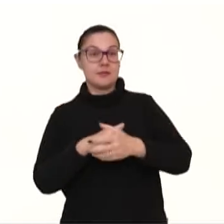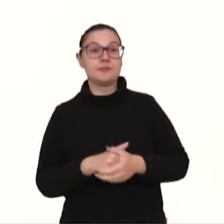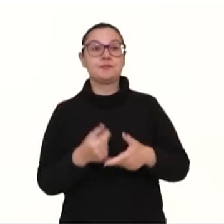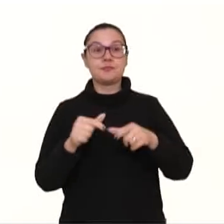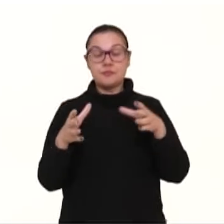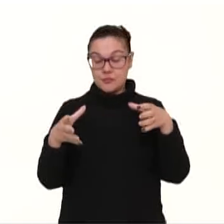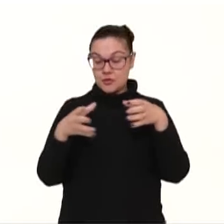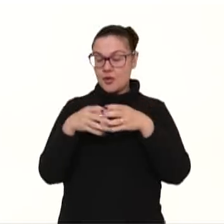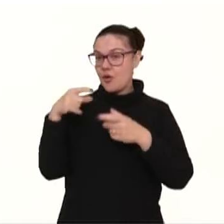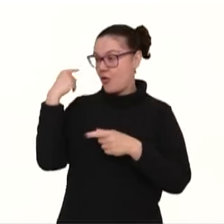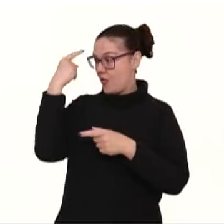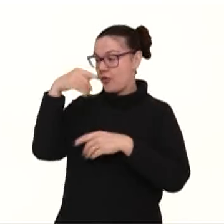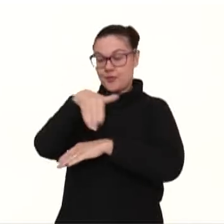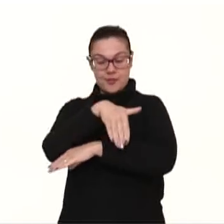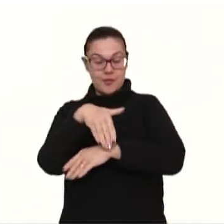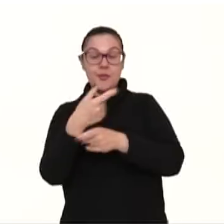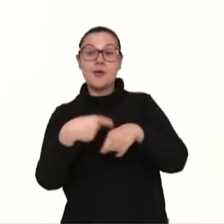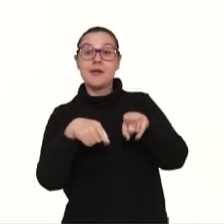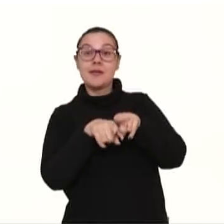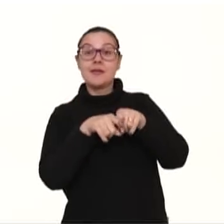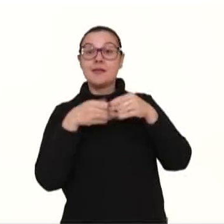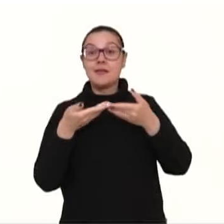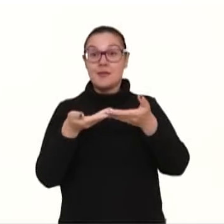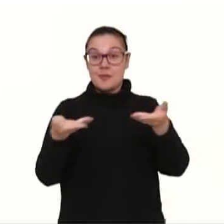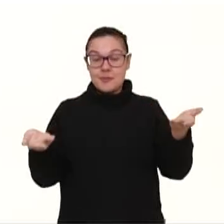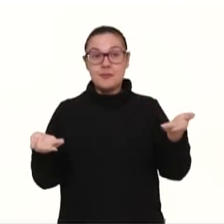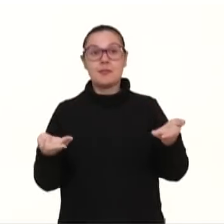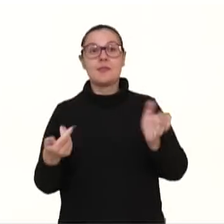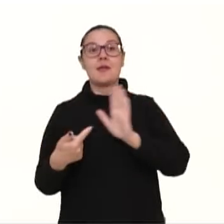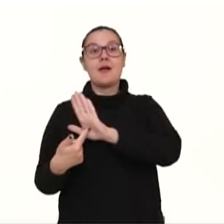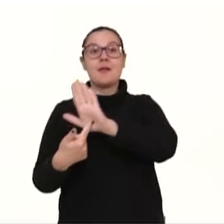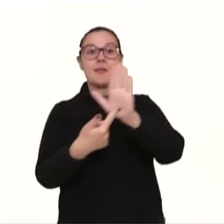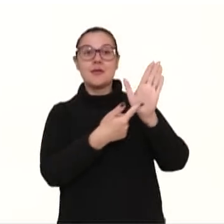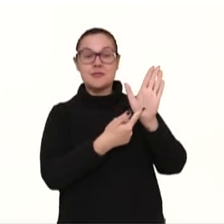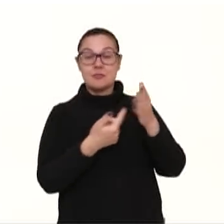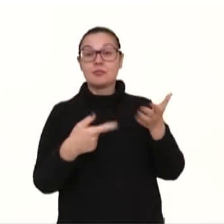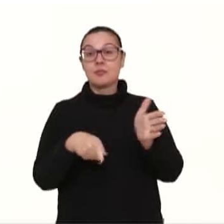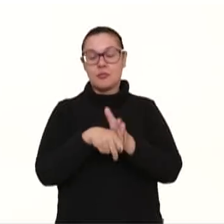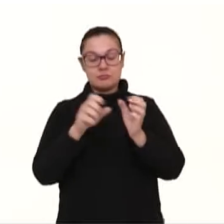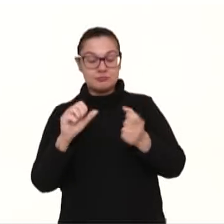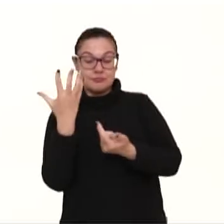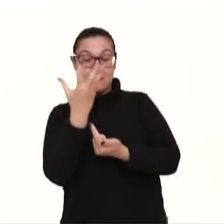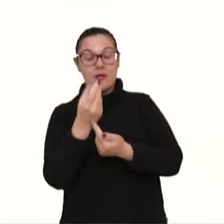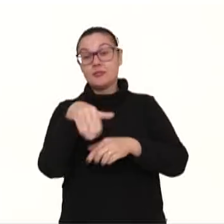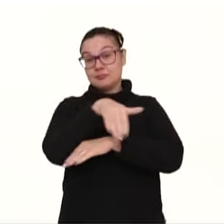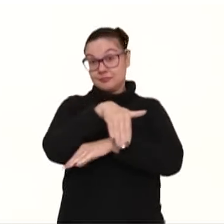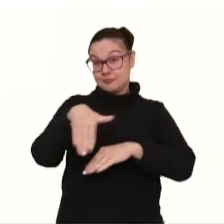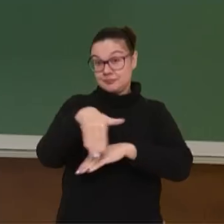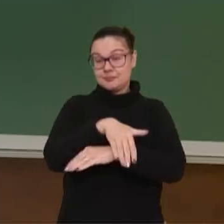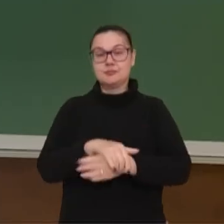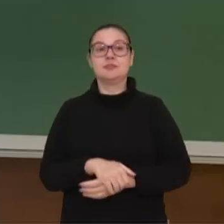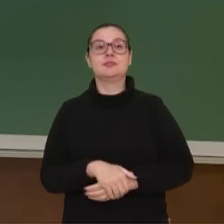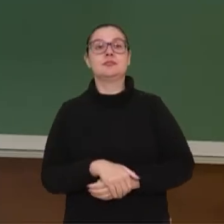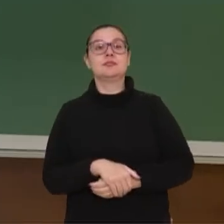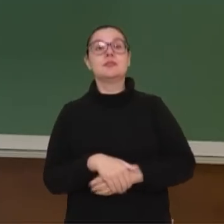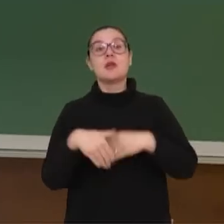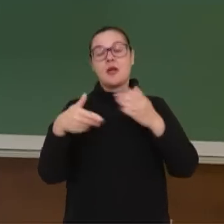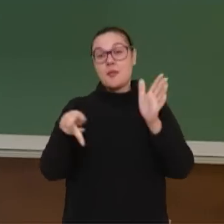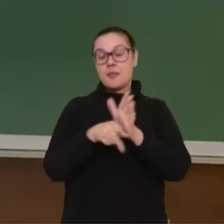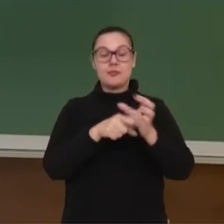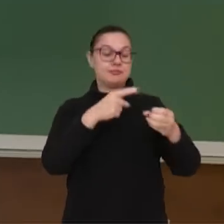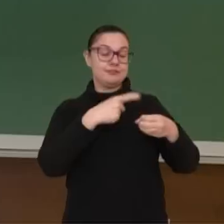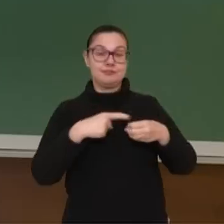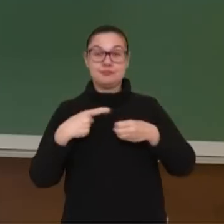trupe Olho da Rua também faz a sua manifestação artística nas ruas. É uma arte da